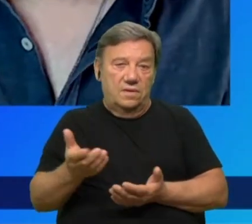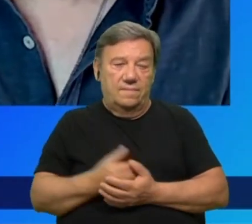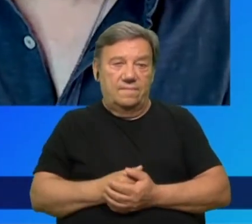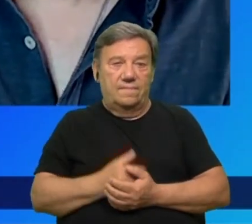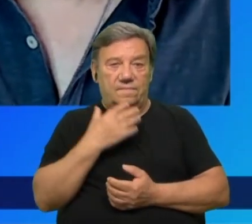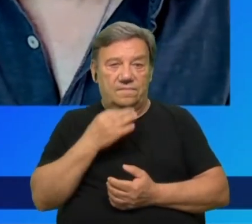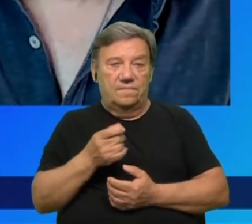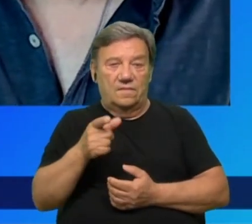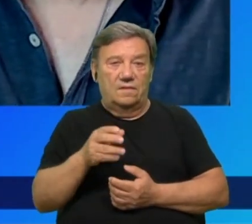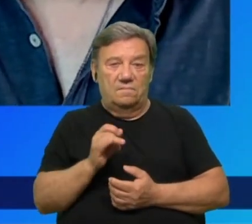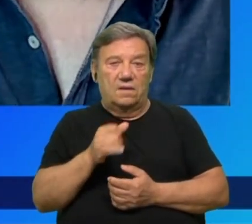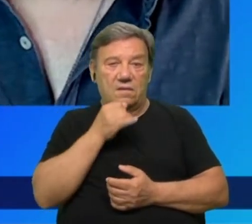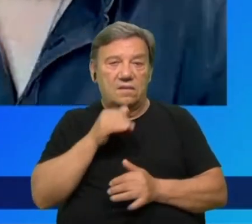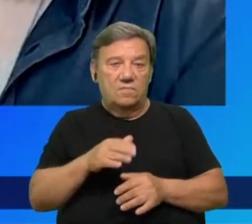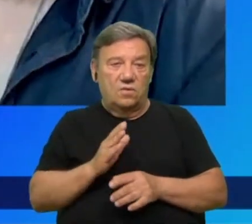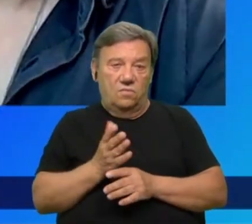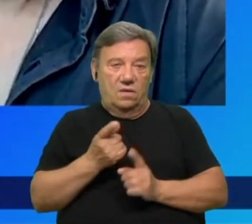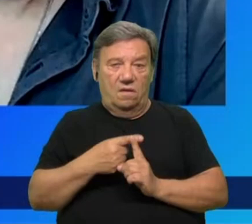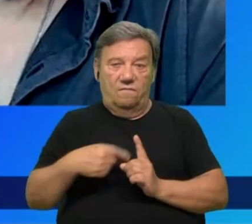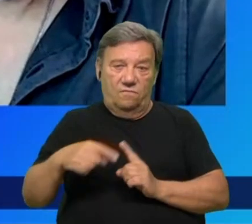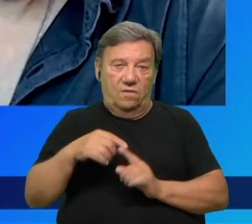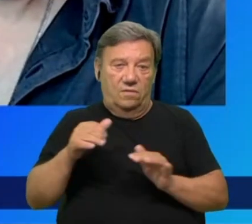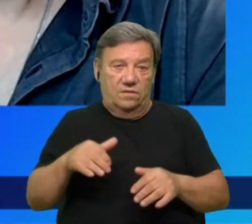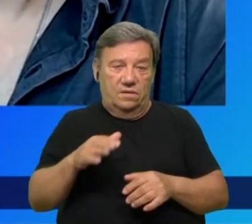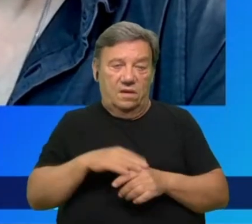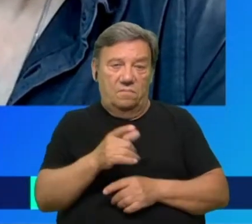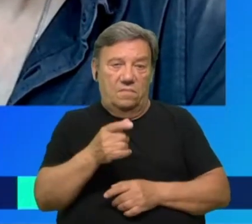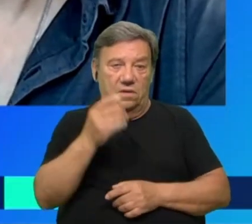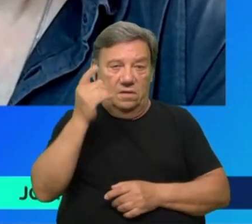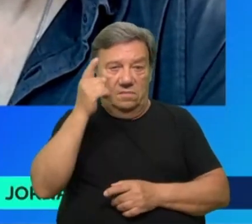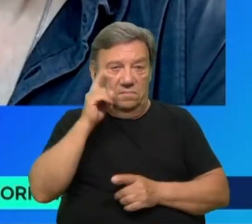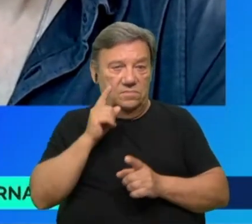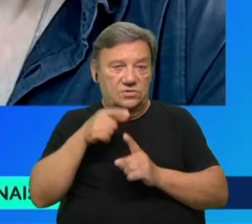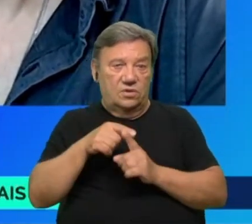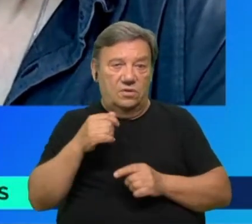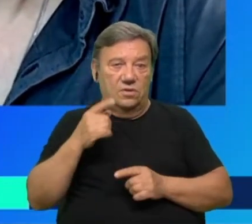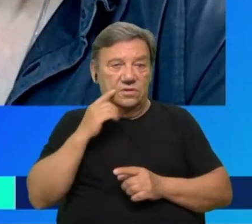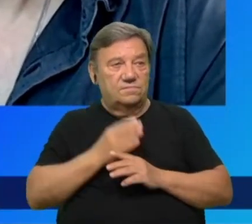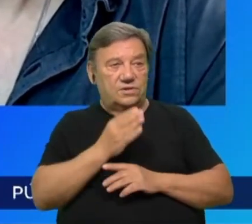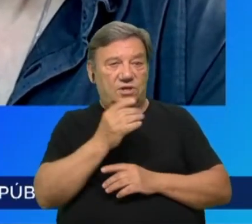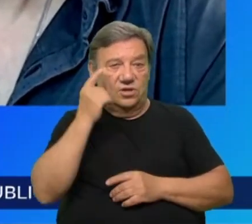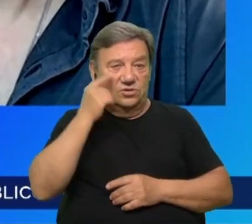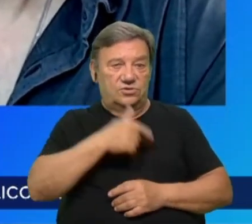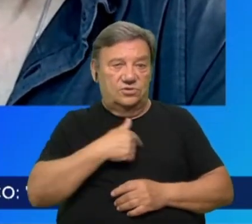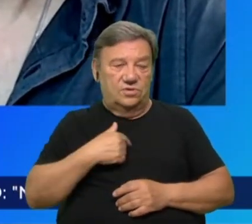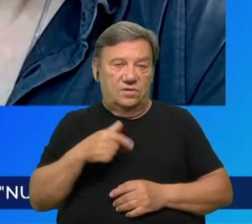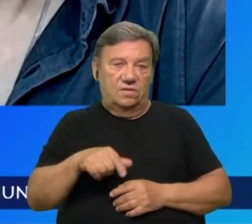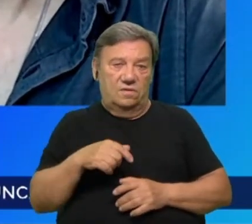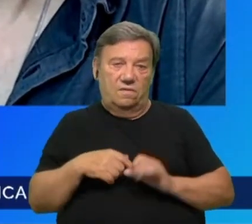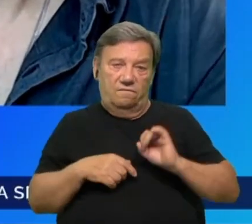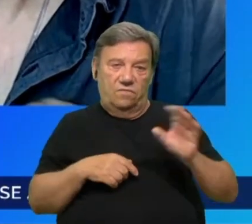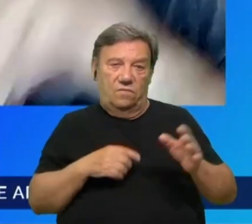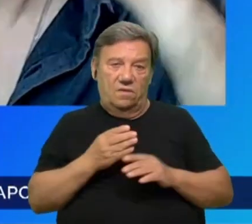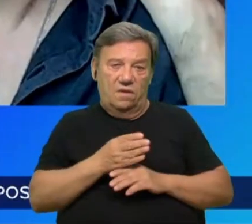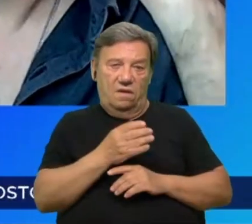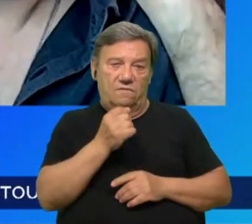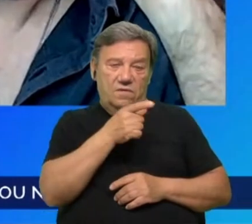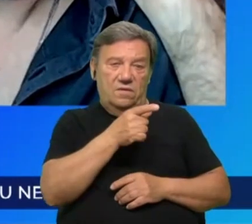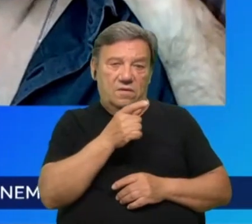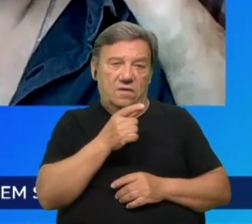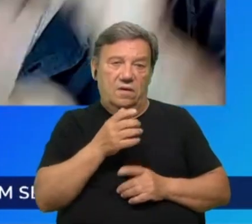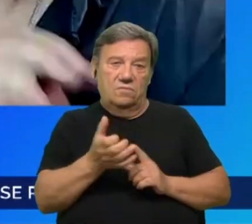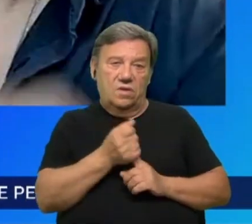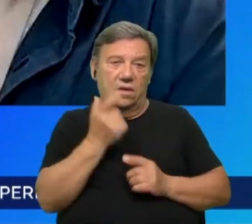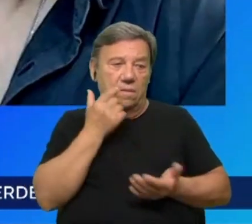Certíssimo. Miguel, e para terminar, quase temos a volta, não é? Porque há uma missão espacial chinesa que enviou aqui uma nave, obviamente, para